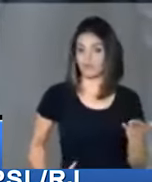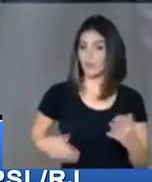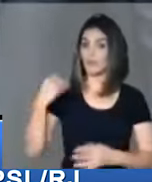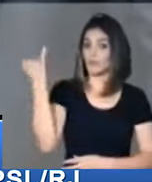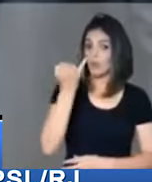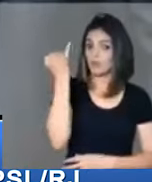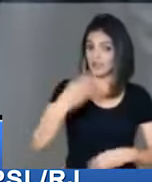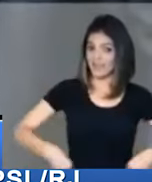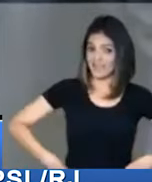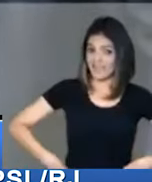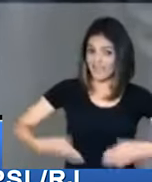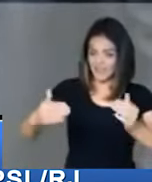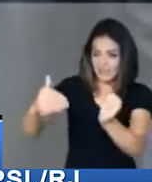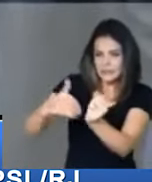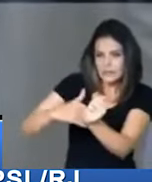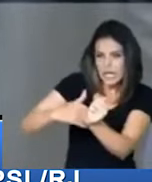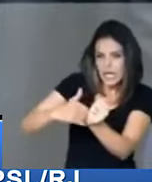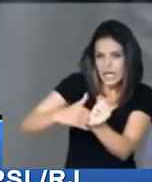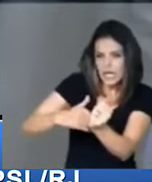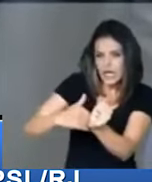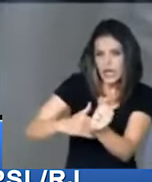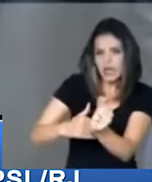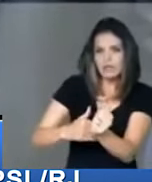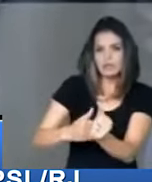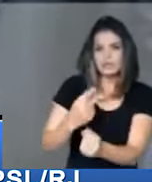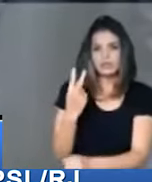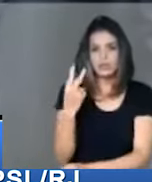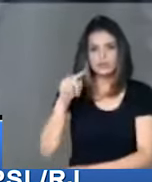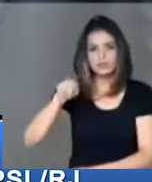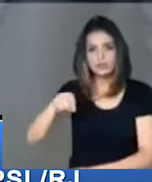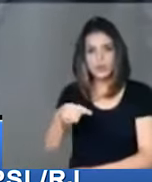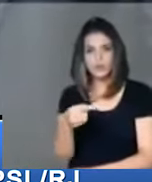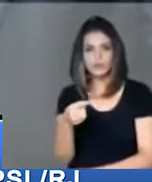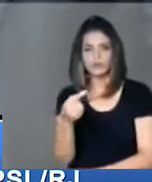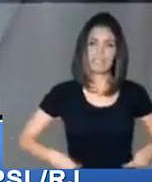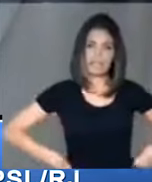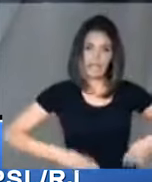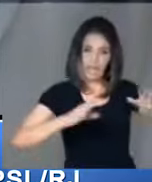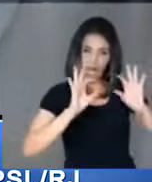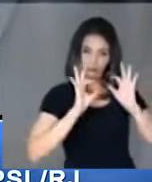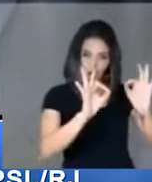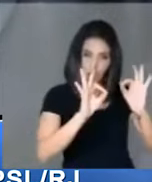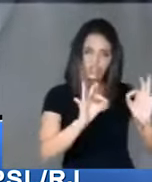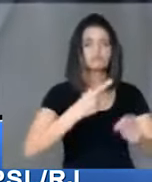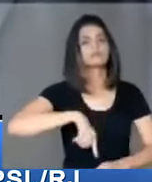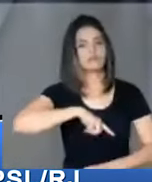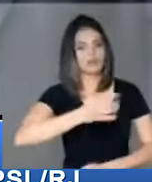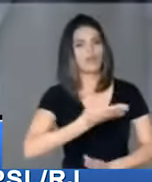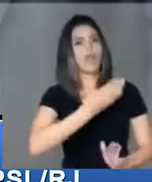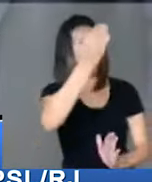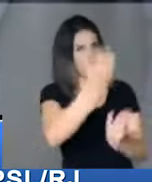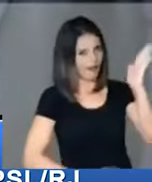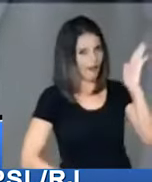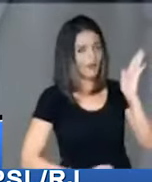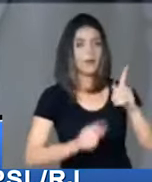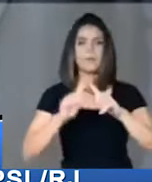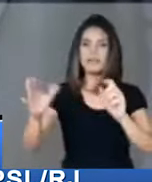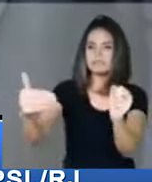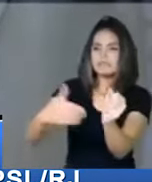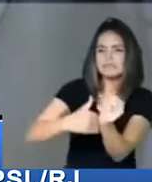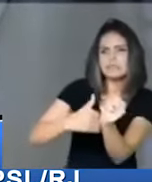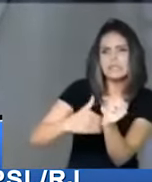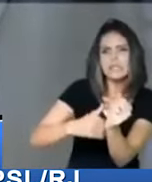que os gastos sigilosos passam de 2,7 milhões. Mas é preciso acabar com o